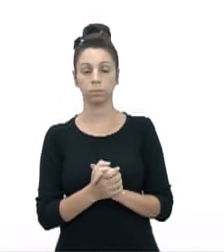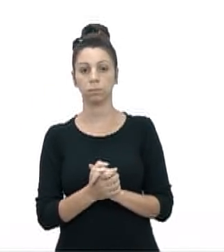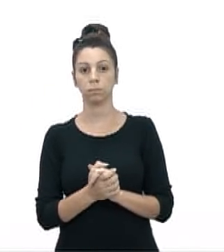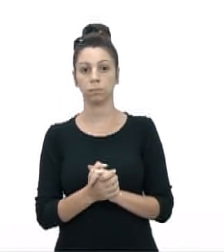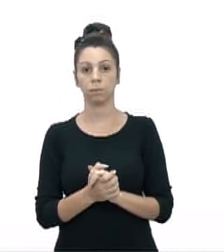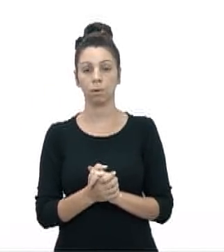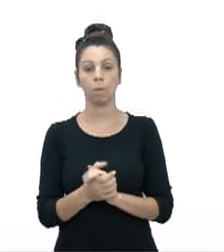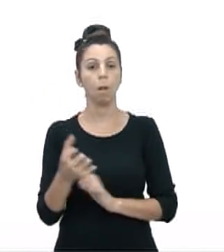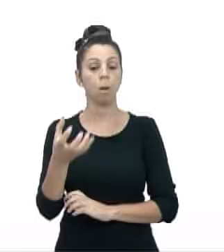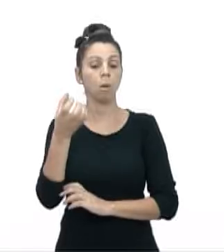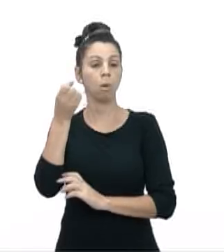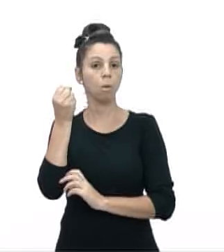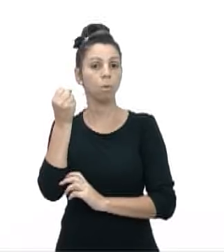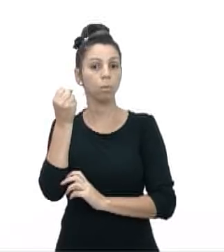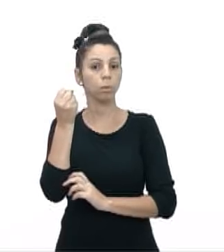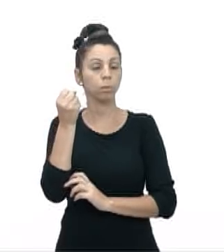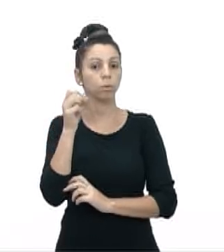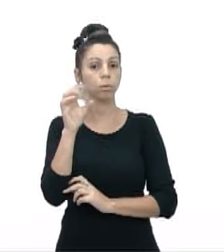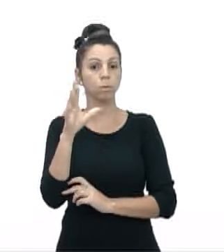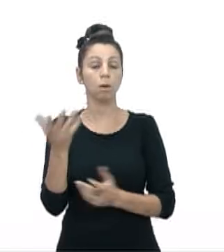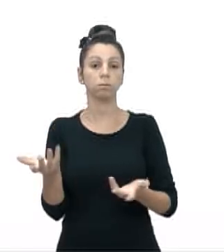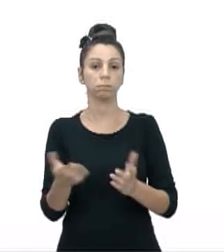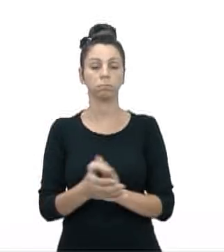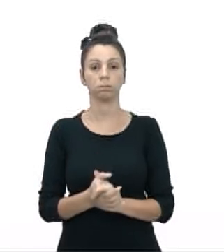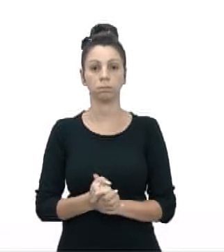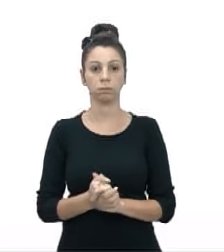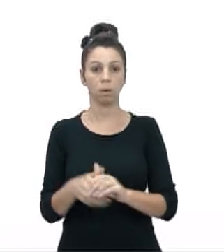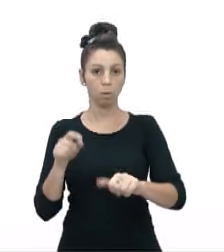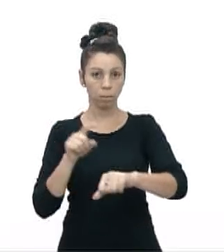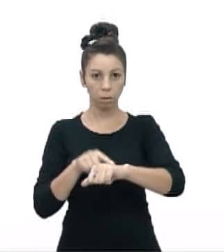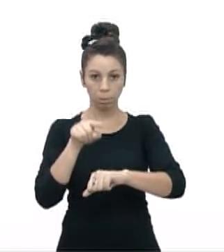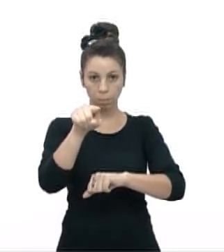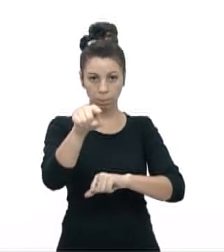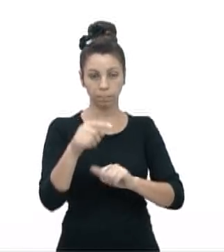lucrar apenas com a propaganda. Mais um tempo.